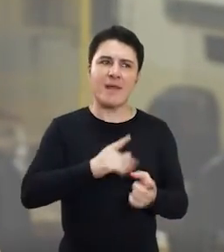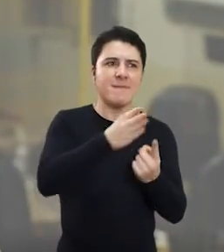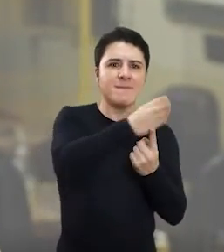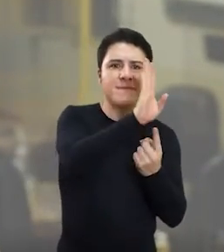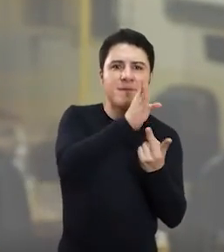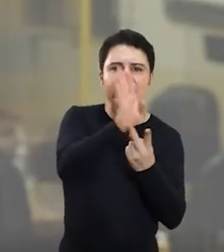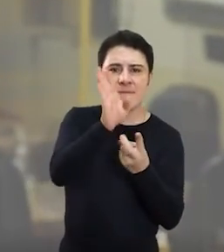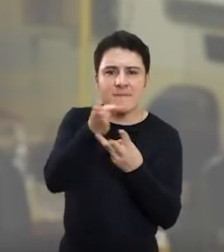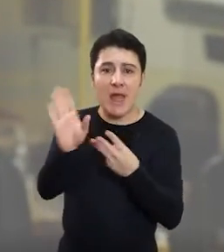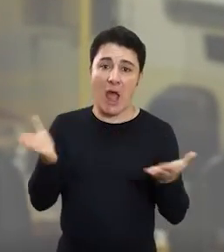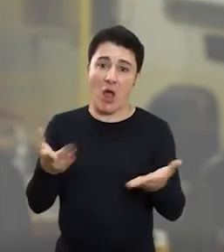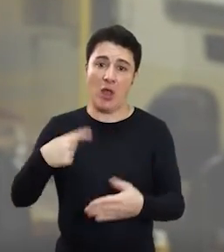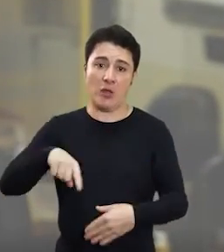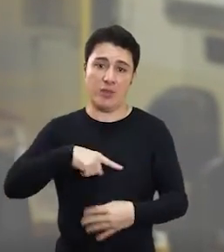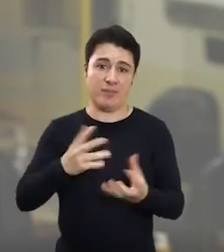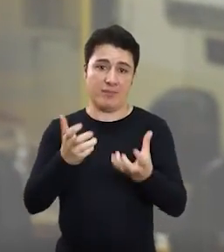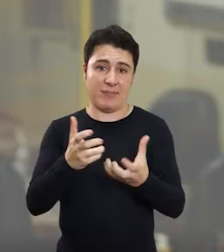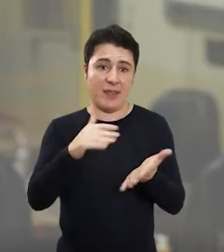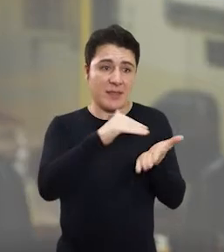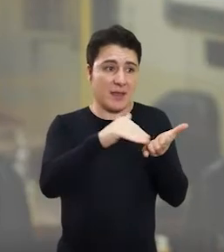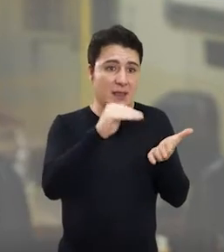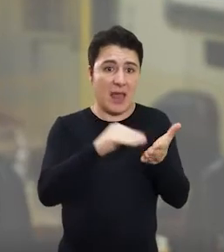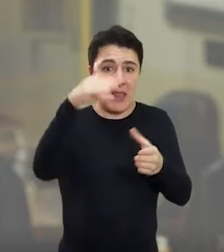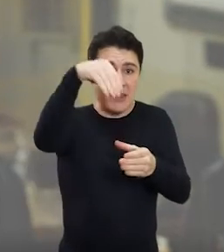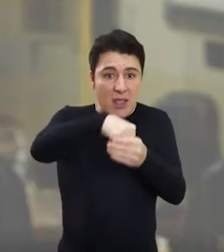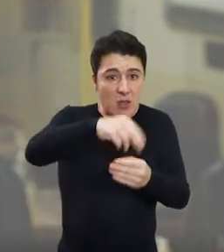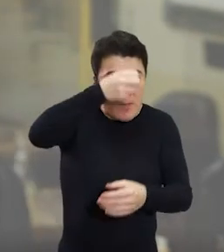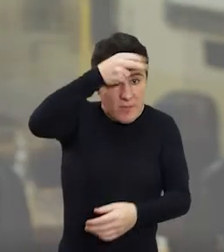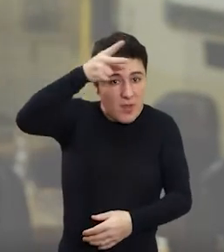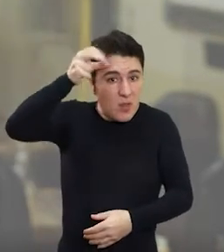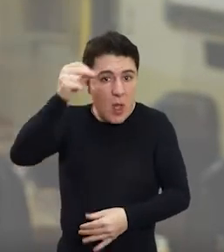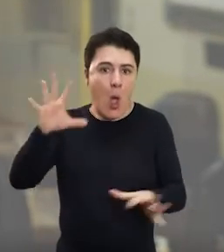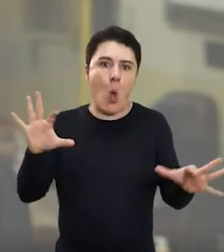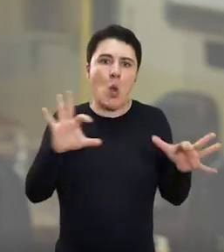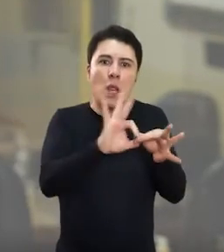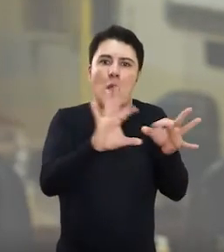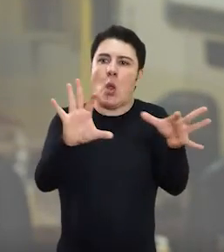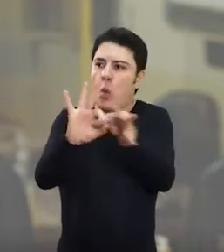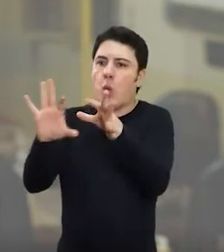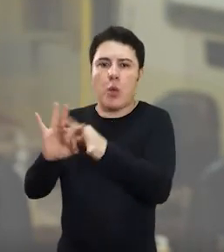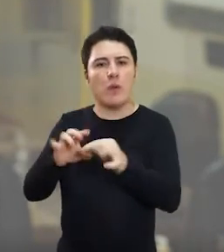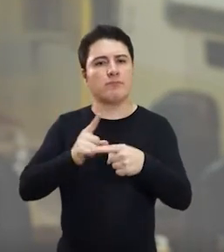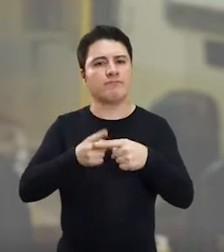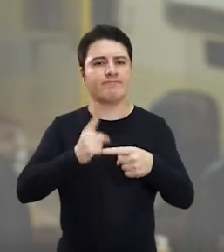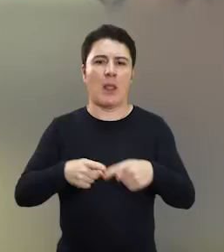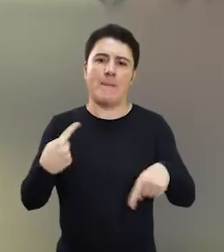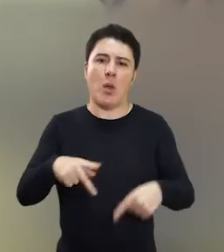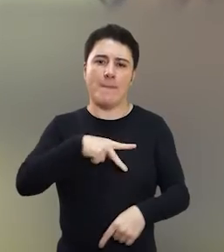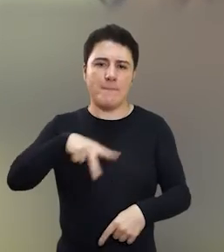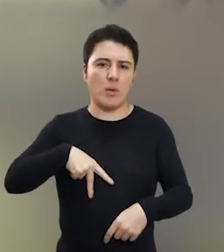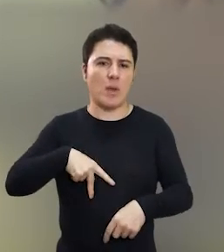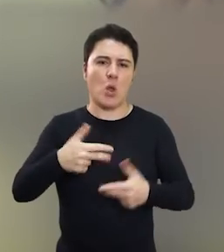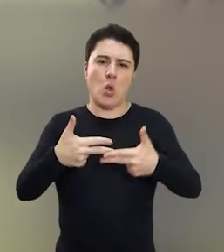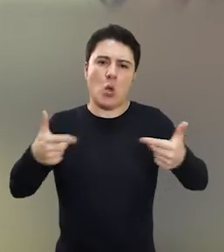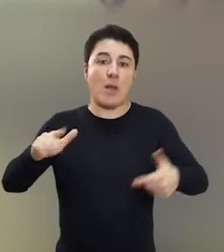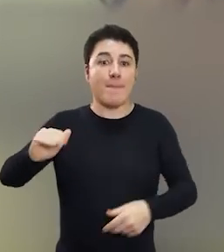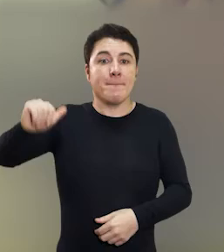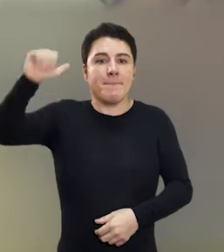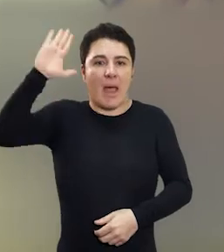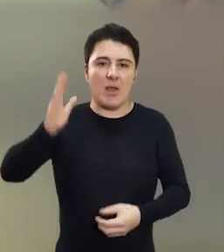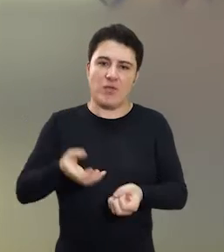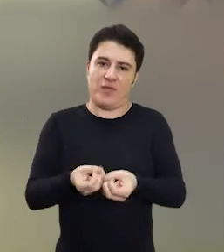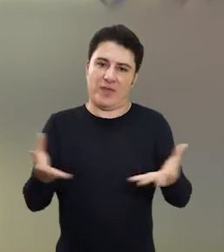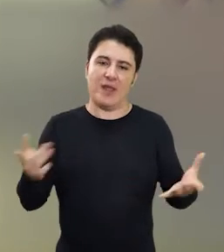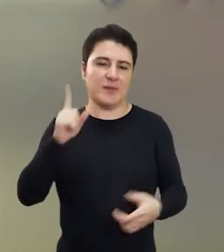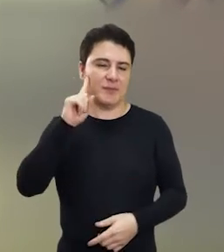pensa em integrar quase todas as secretarias de governo para ter políticas públicas mais inclusivas para essa população as pessoas surdas